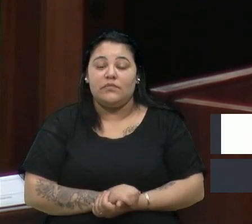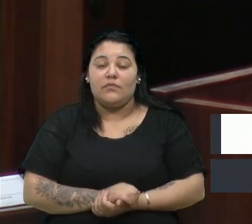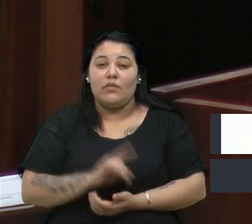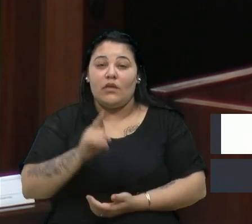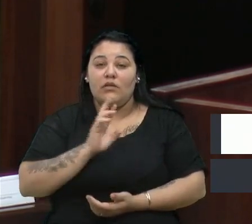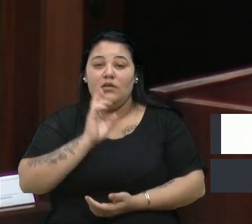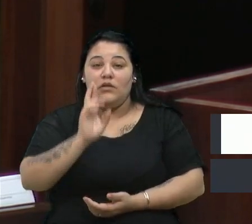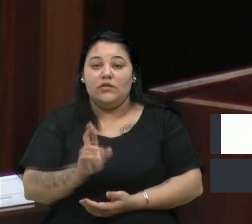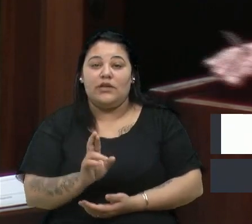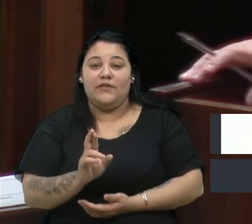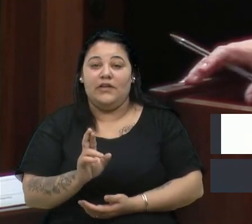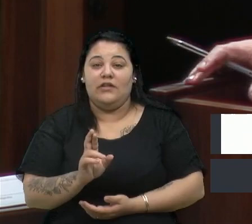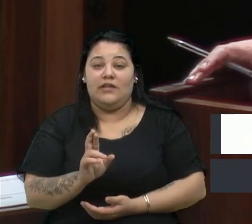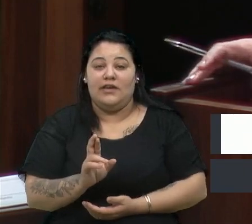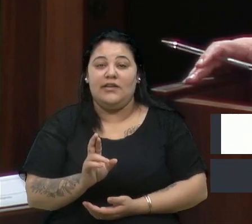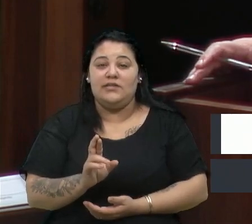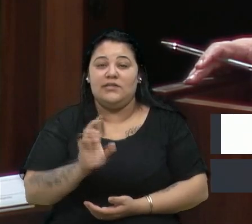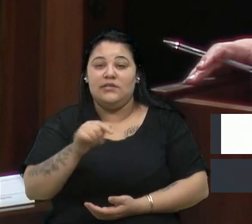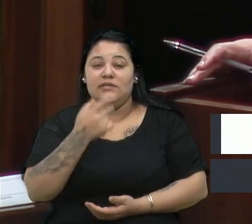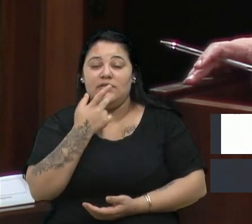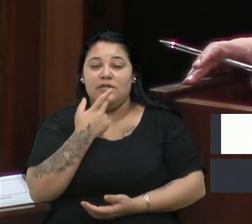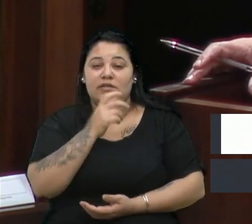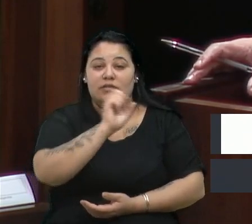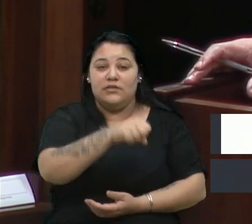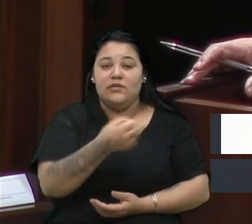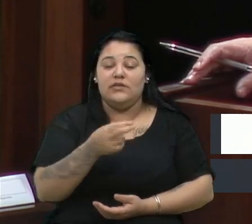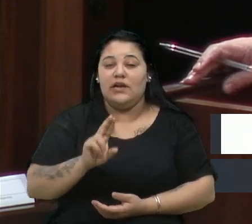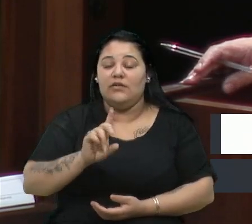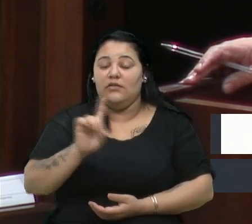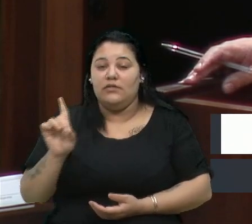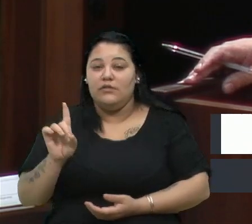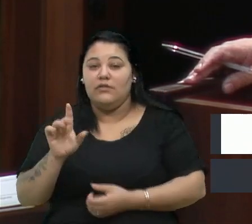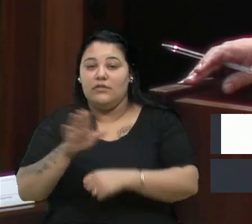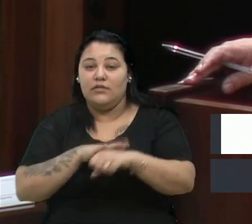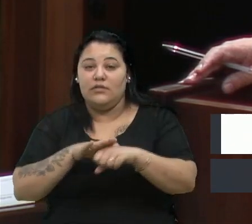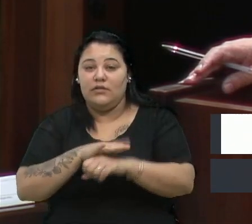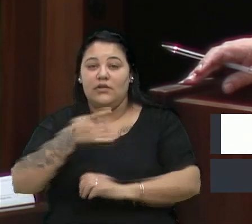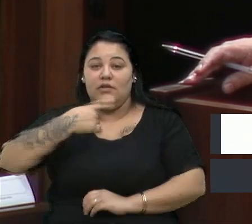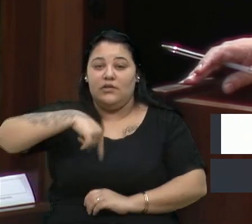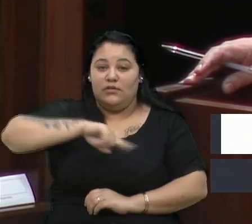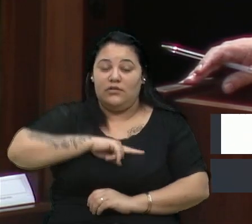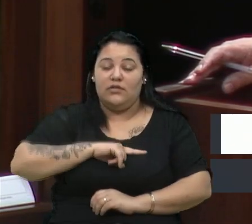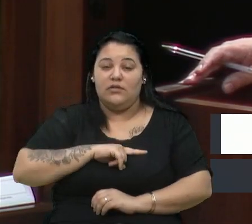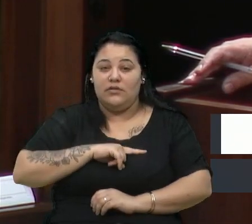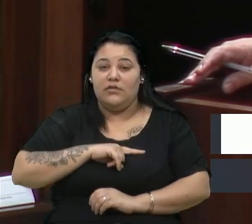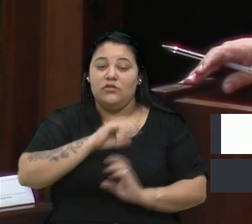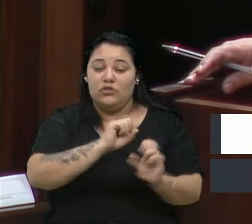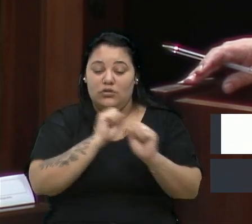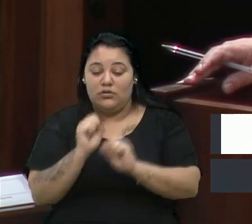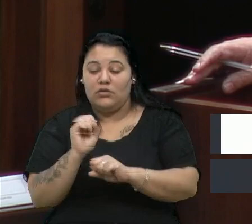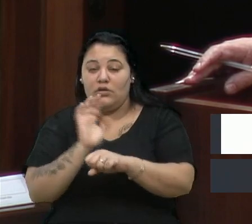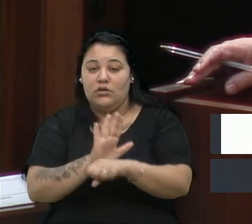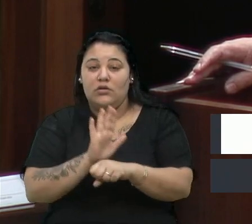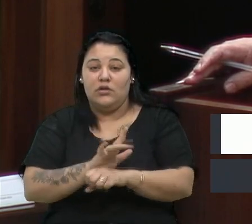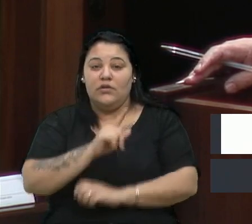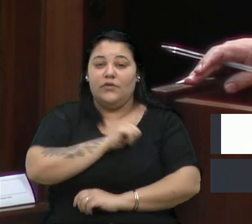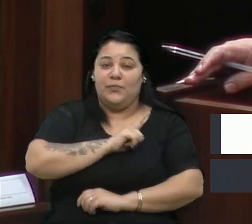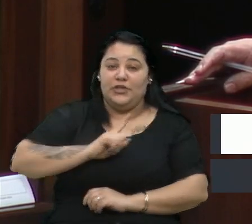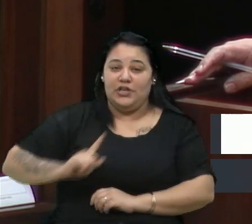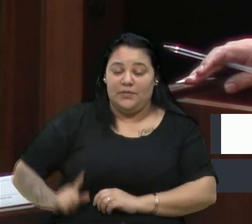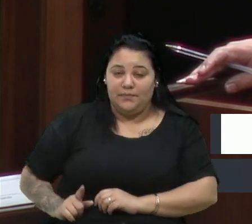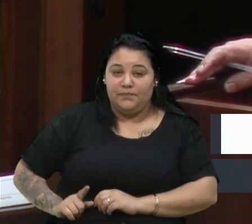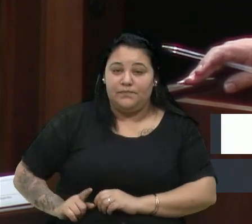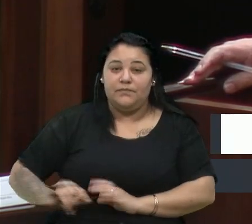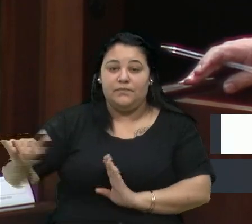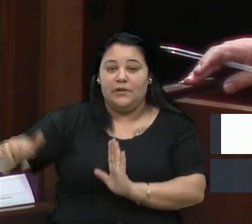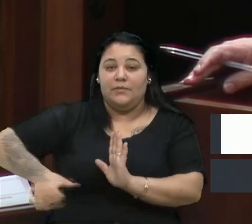uma ligação, dizer sim ou não, conversar com a gente, para que a gente possa ajudar esse governo a melhorar. E é isso que